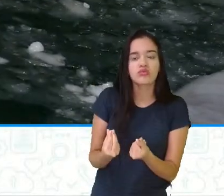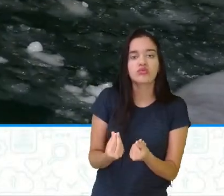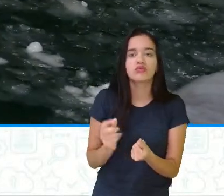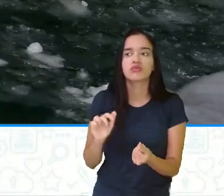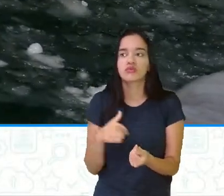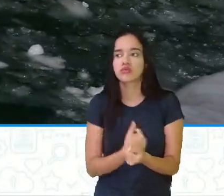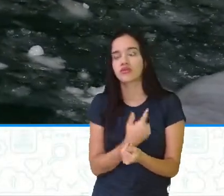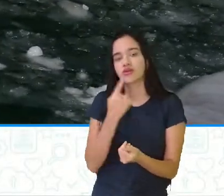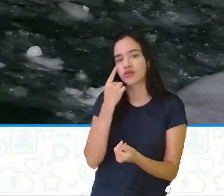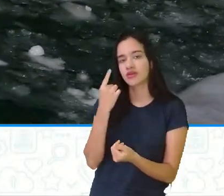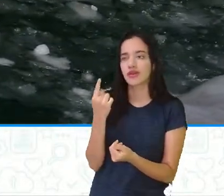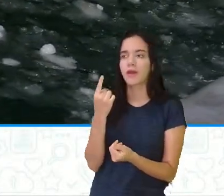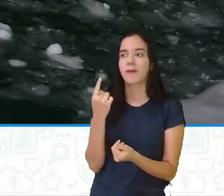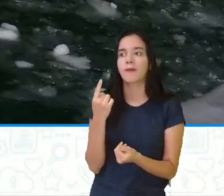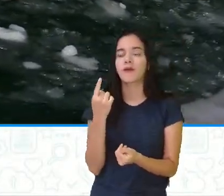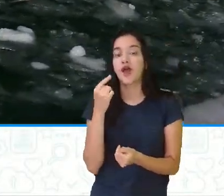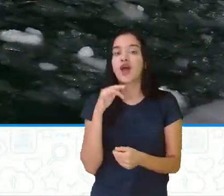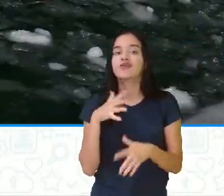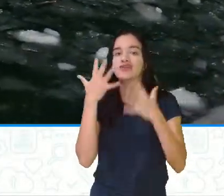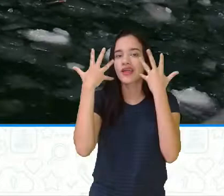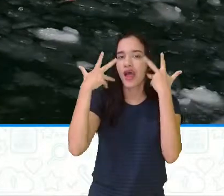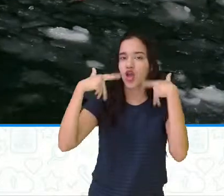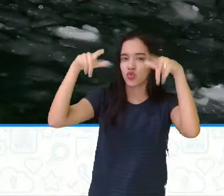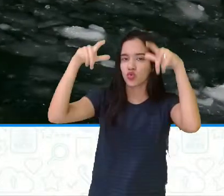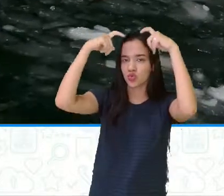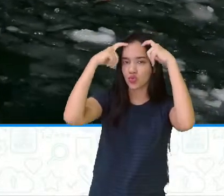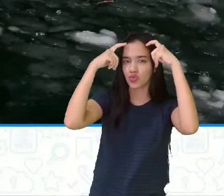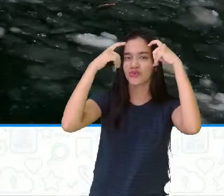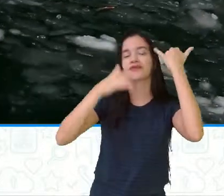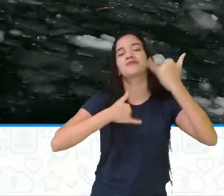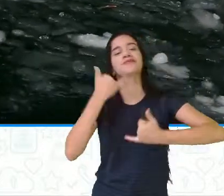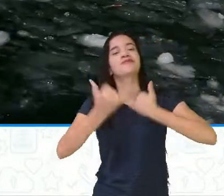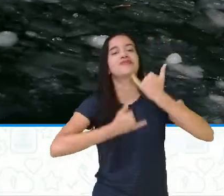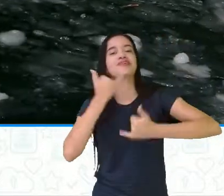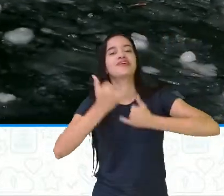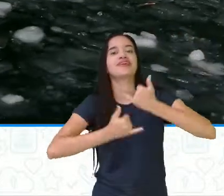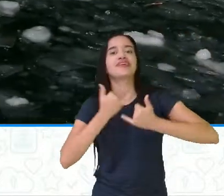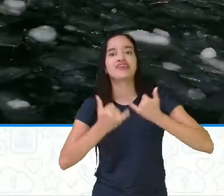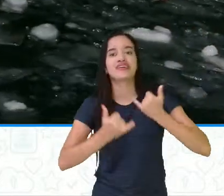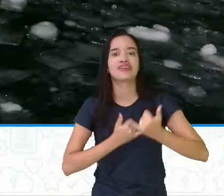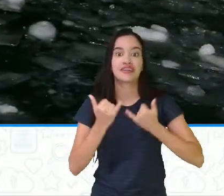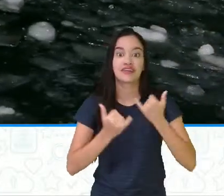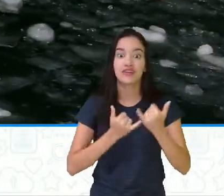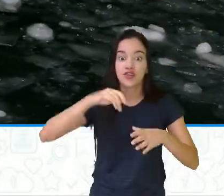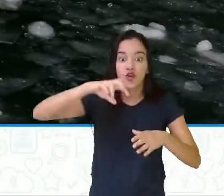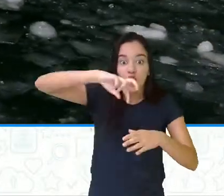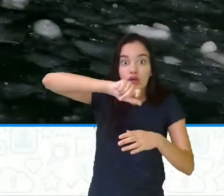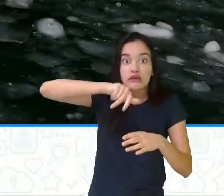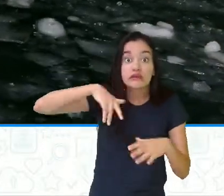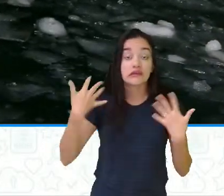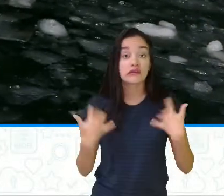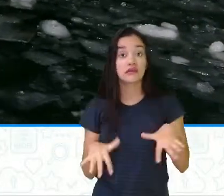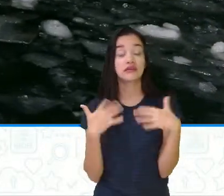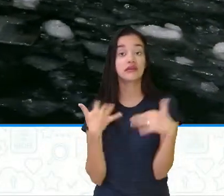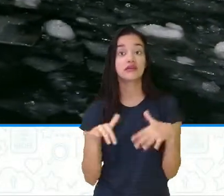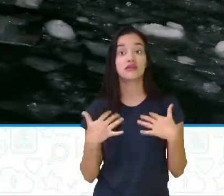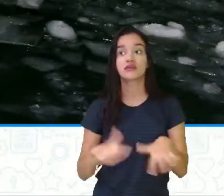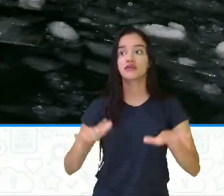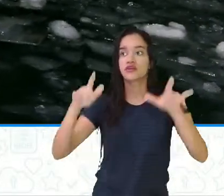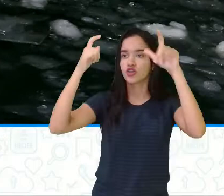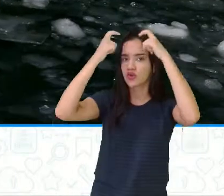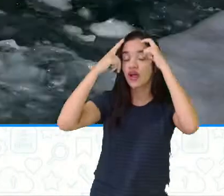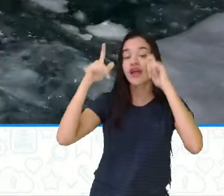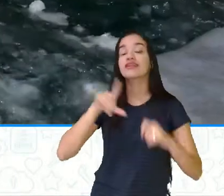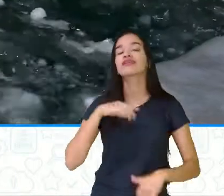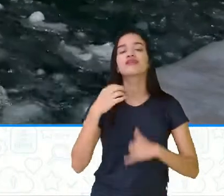urso polar se refrescando, brincando com o quê, gente? Com uma garrafa plástica, veja só que absurdo. Esse urso polar, ele